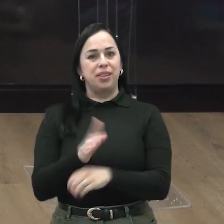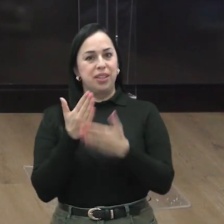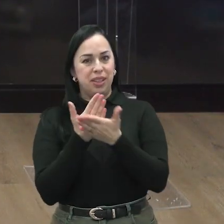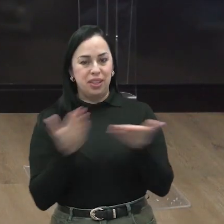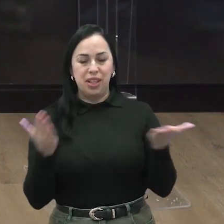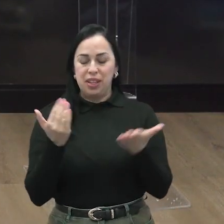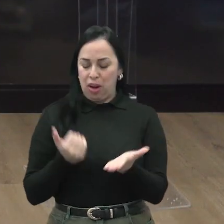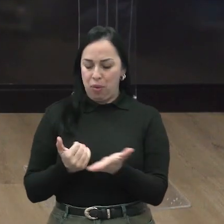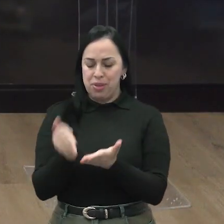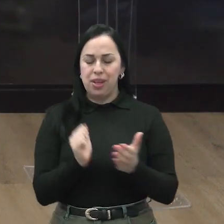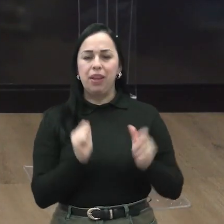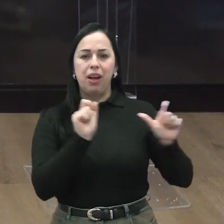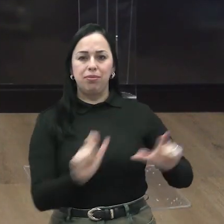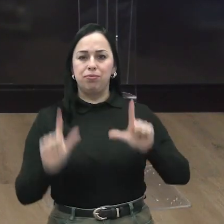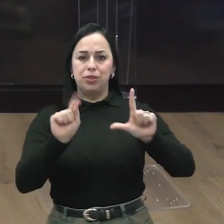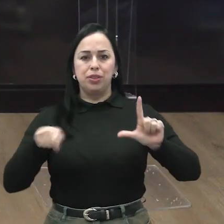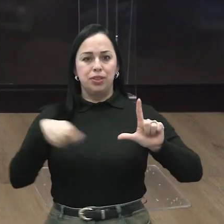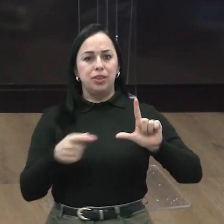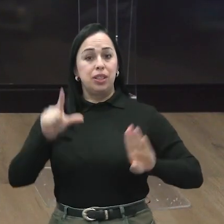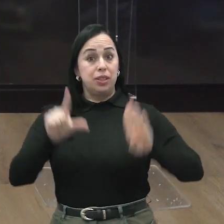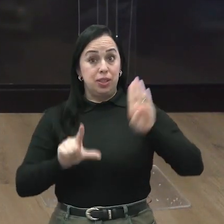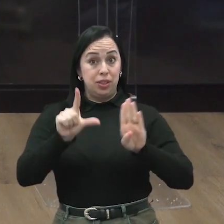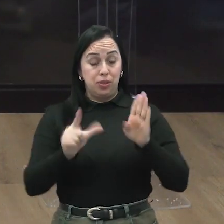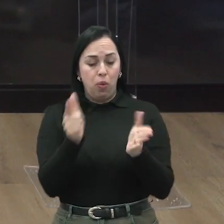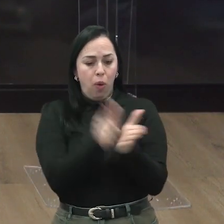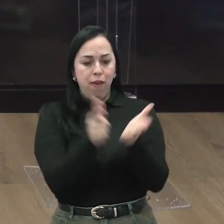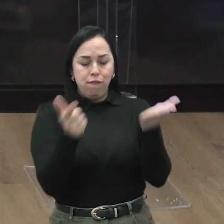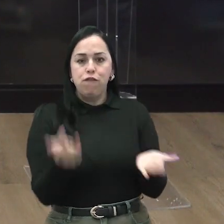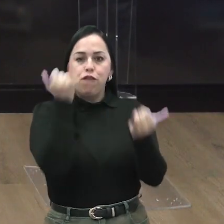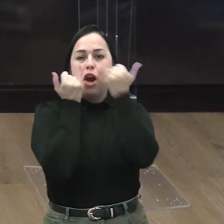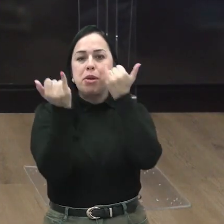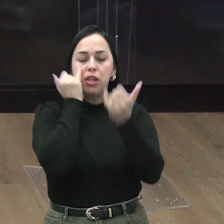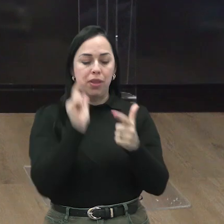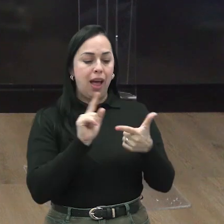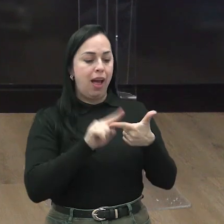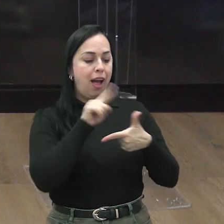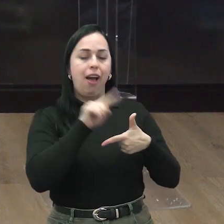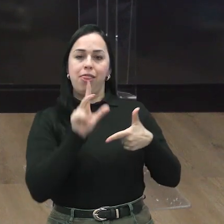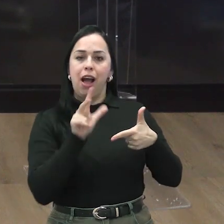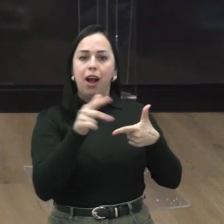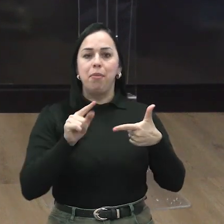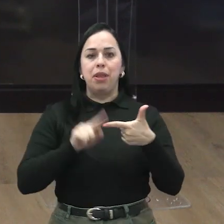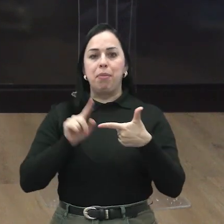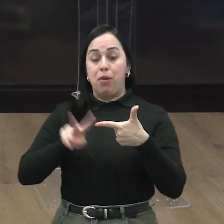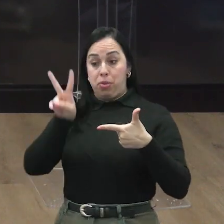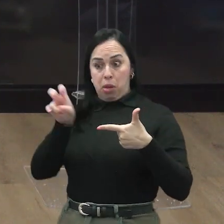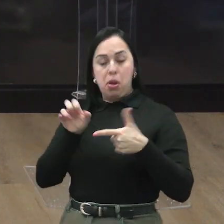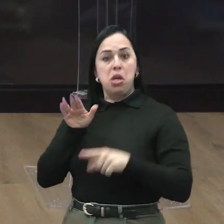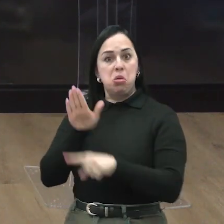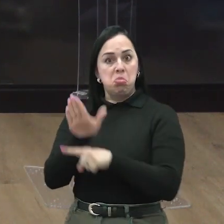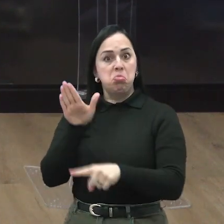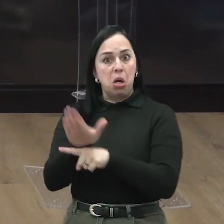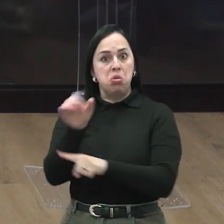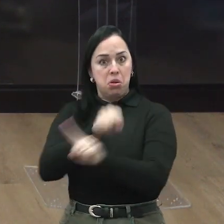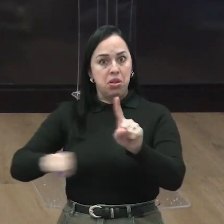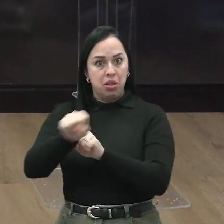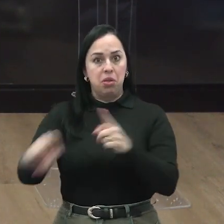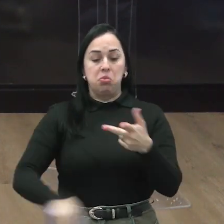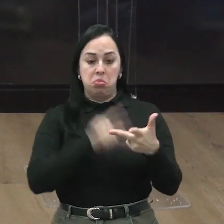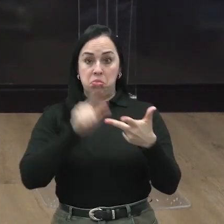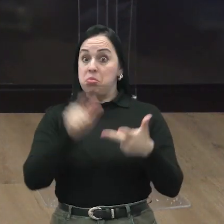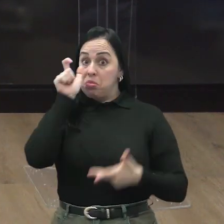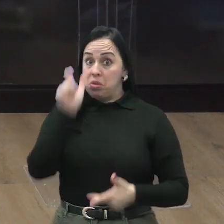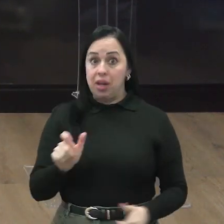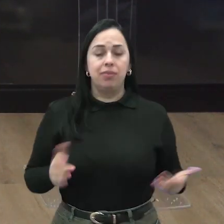Ótima tarde para você. Começa agora o boletim legislativo com as notícias sobre a Câmara, prestação de serviço e informação de